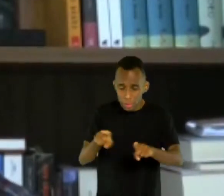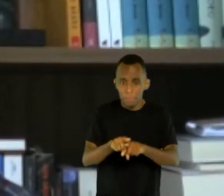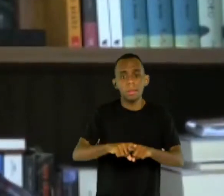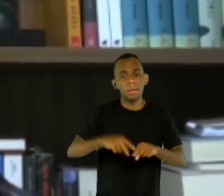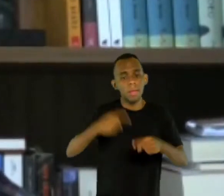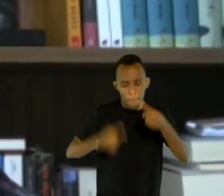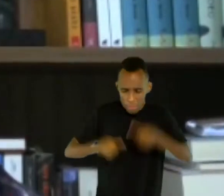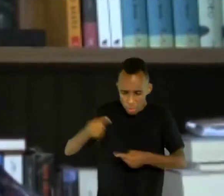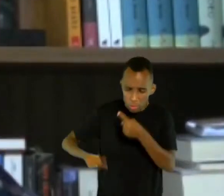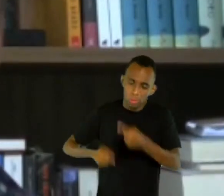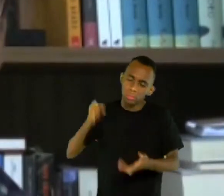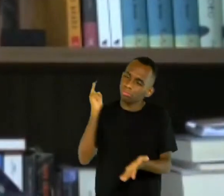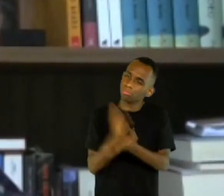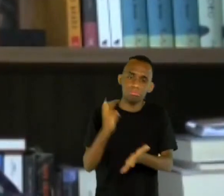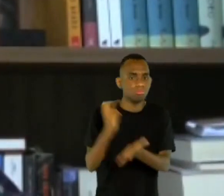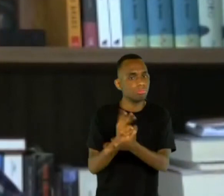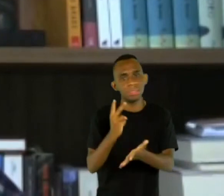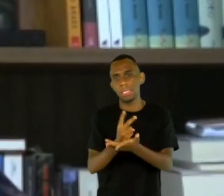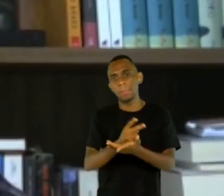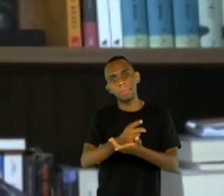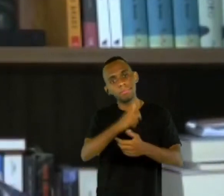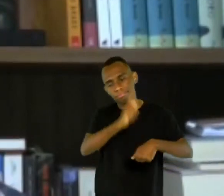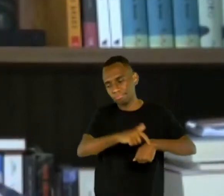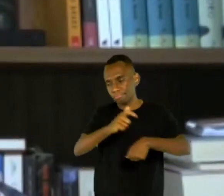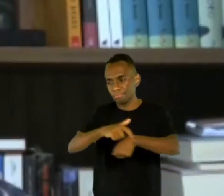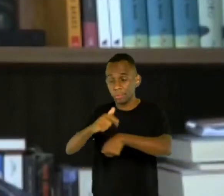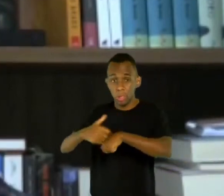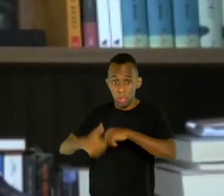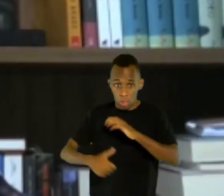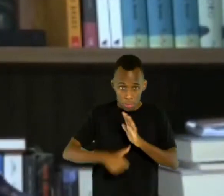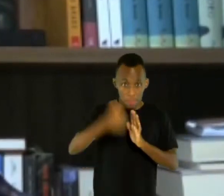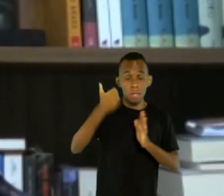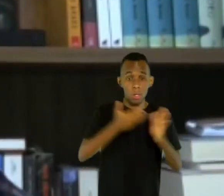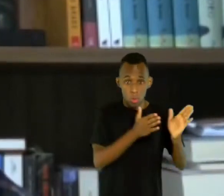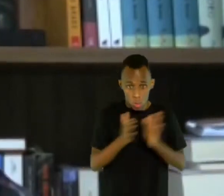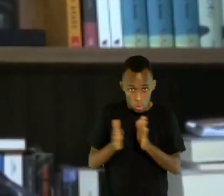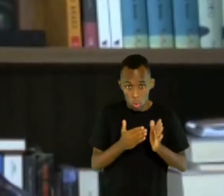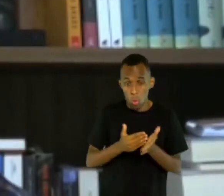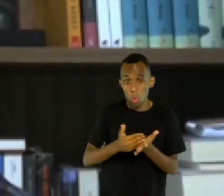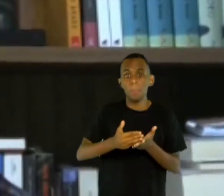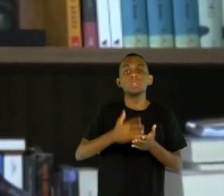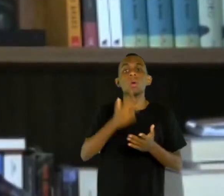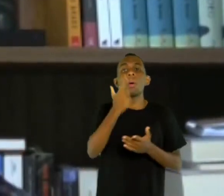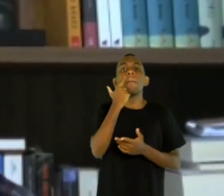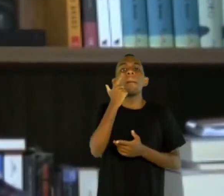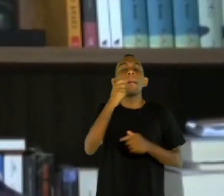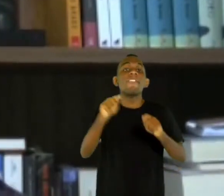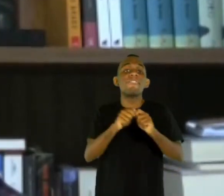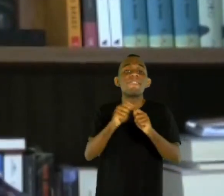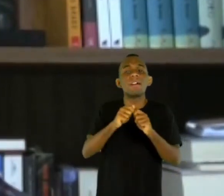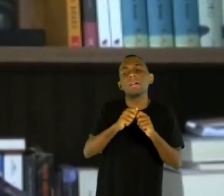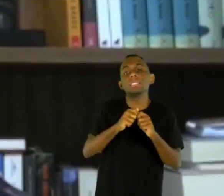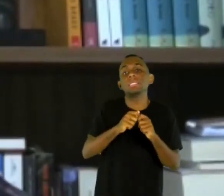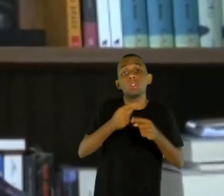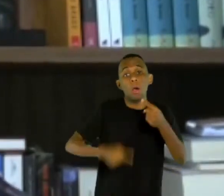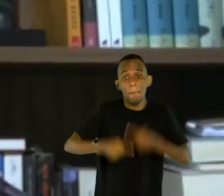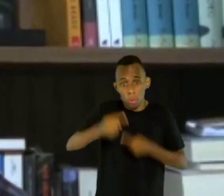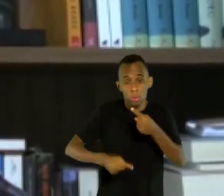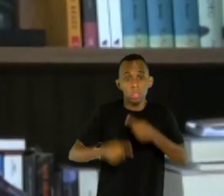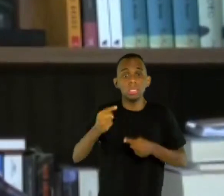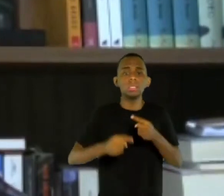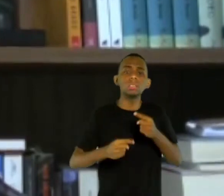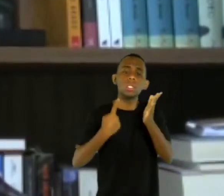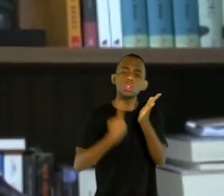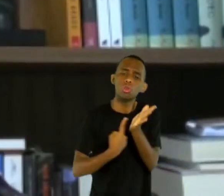né? Num primeiro momento, o pai faz uma política de conciliação com o proprietário da